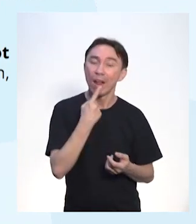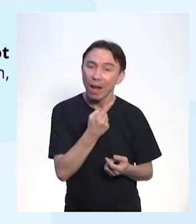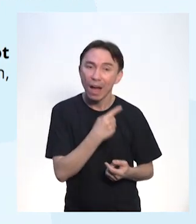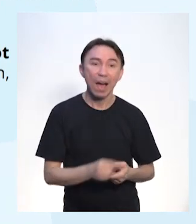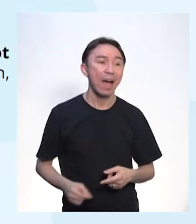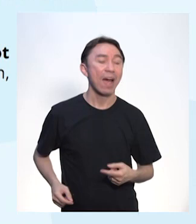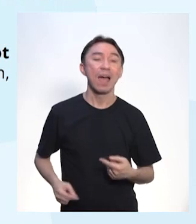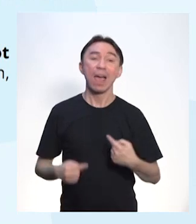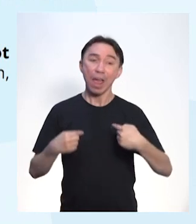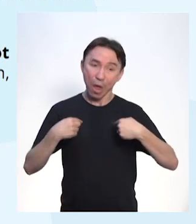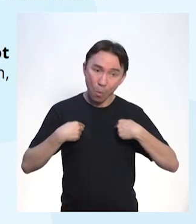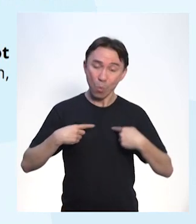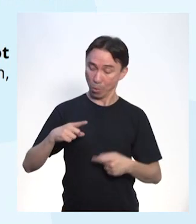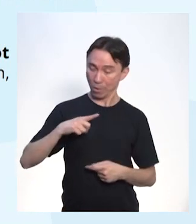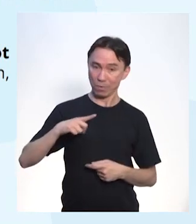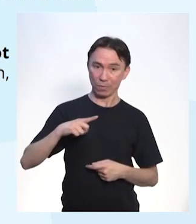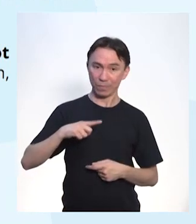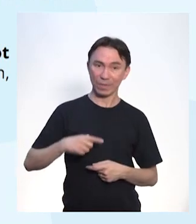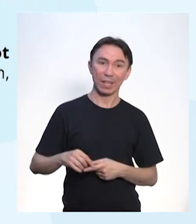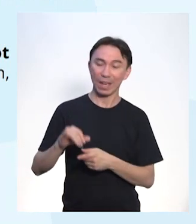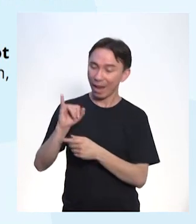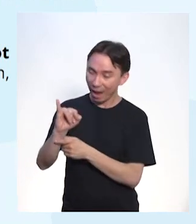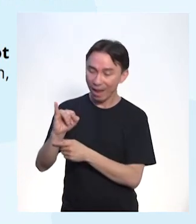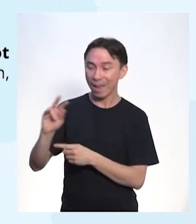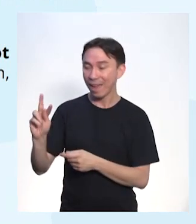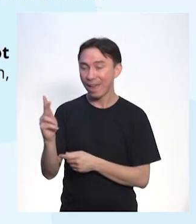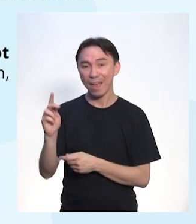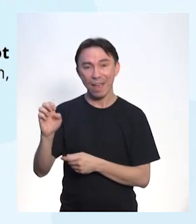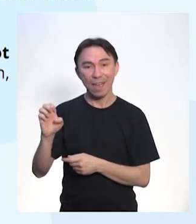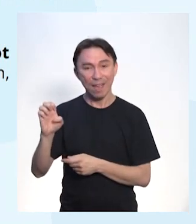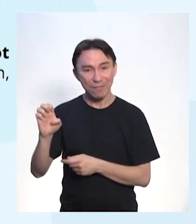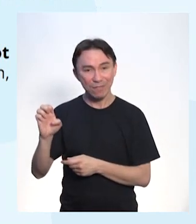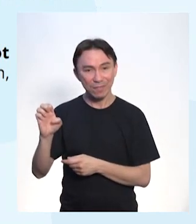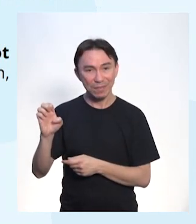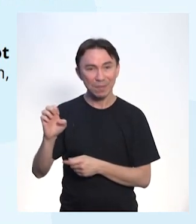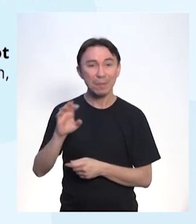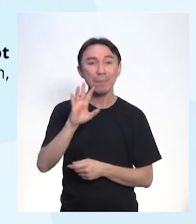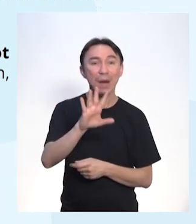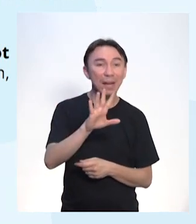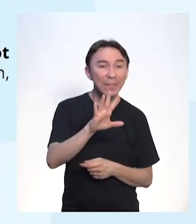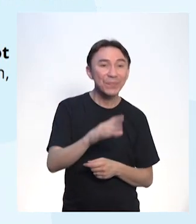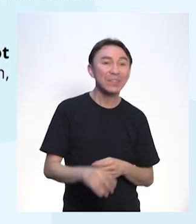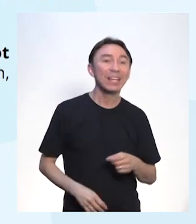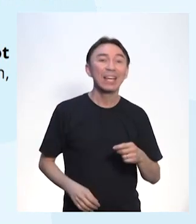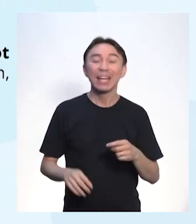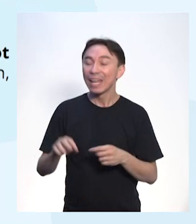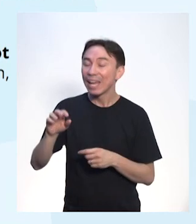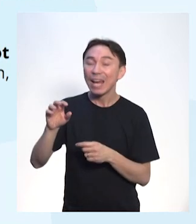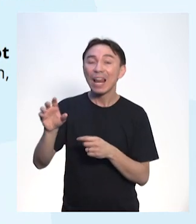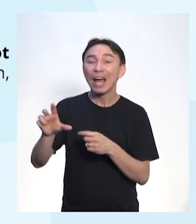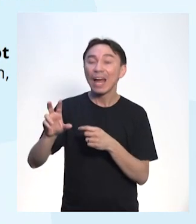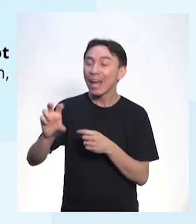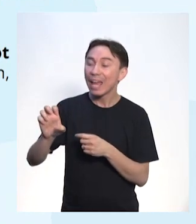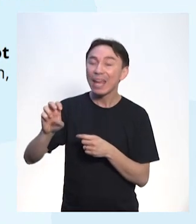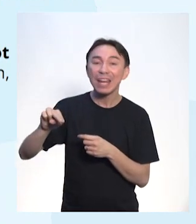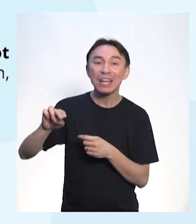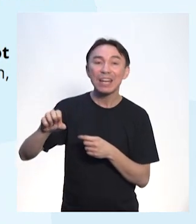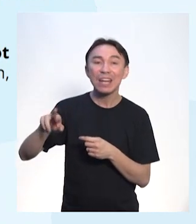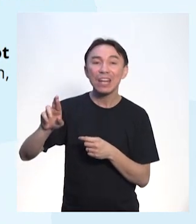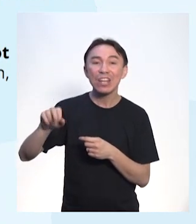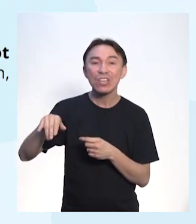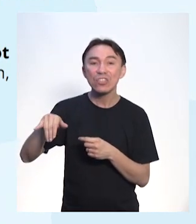Systems have. Mas aqui, energy está no singular. Quando o verbo have, esse verbo